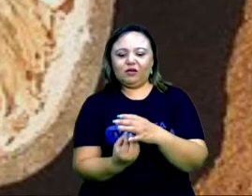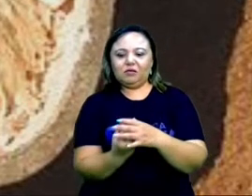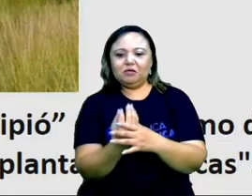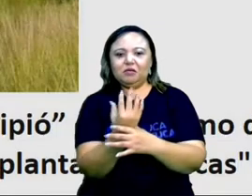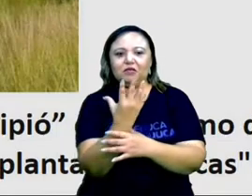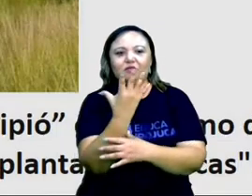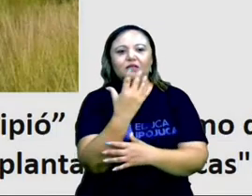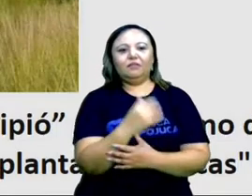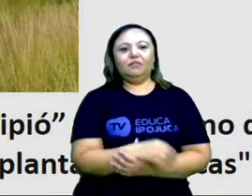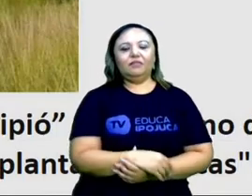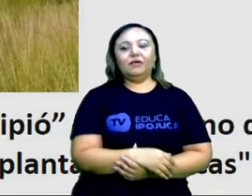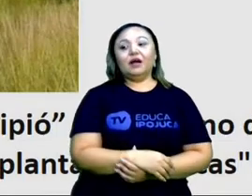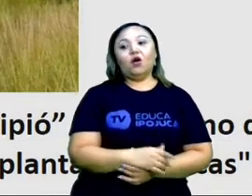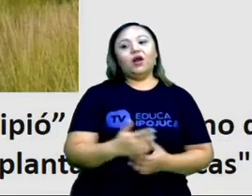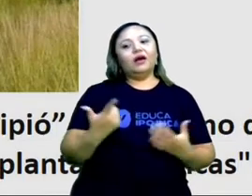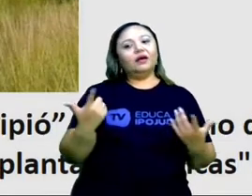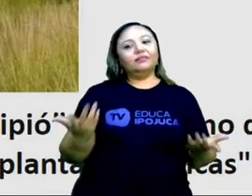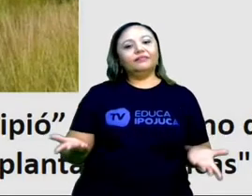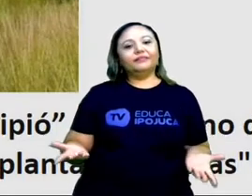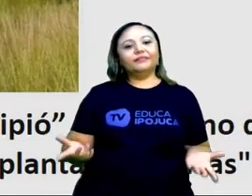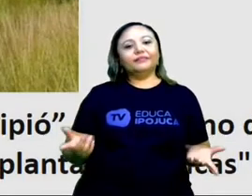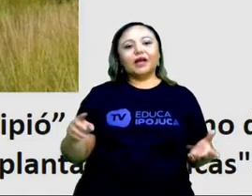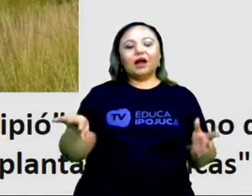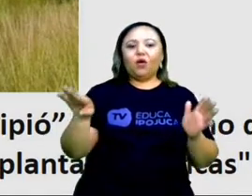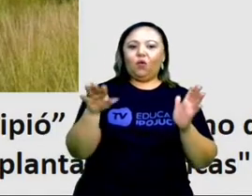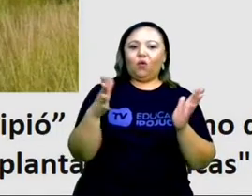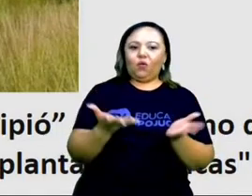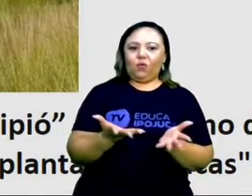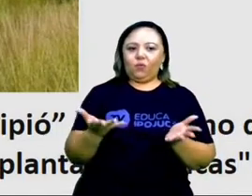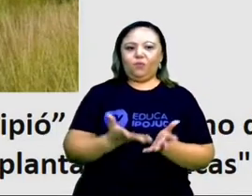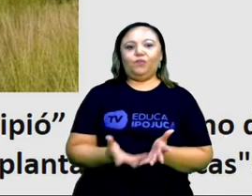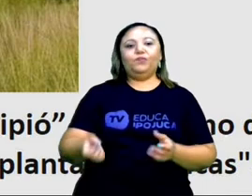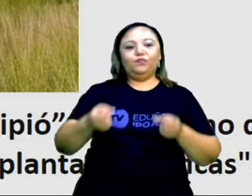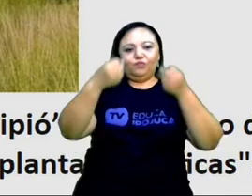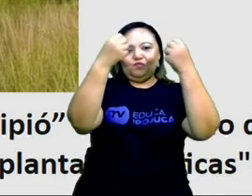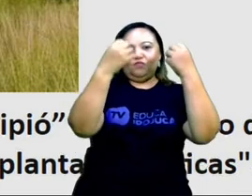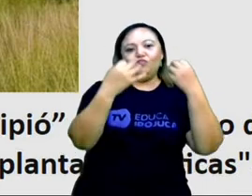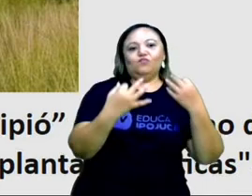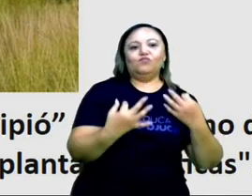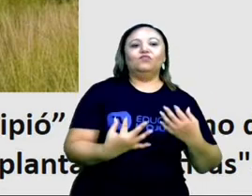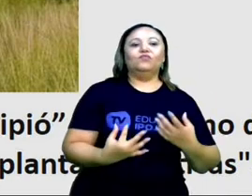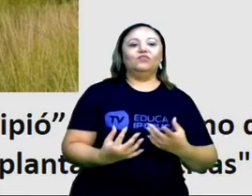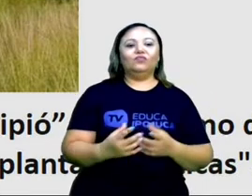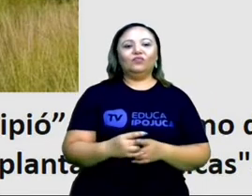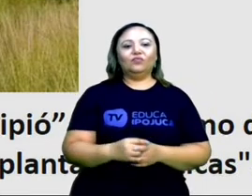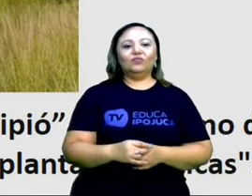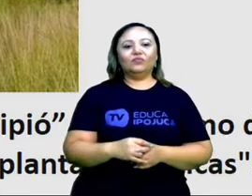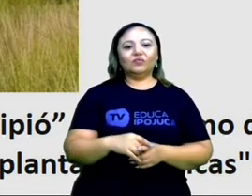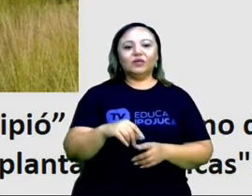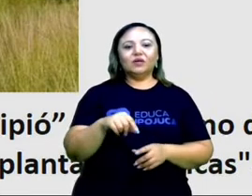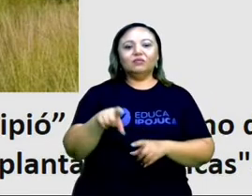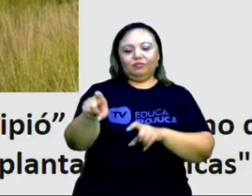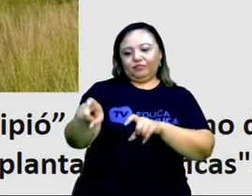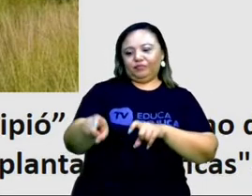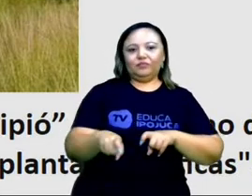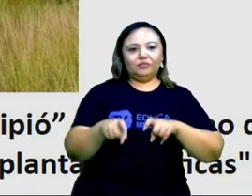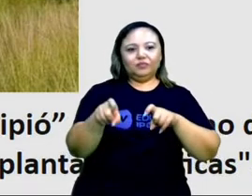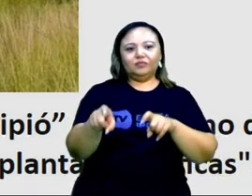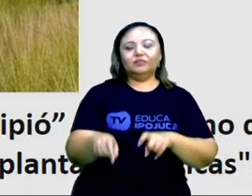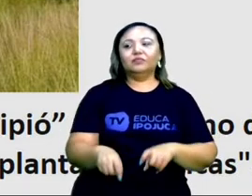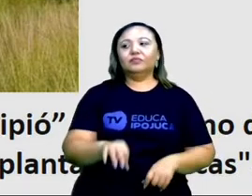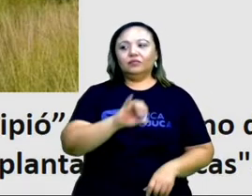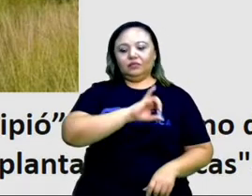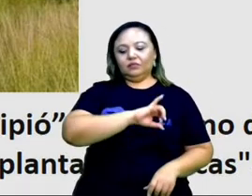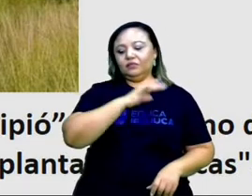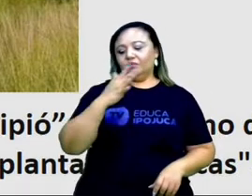é isso? Ah, agora nós vamos falar sobre nossos engenhos.